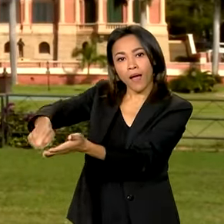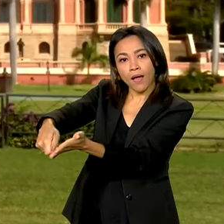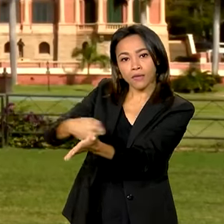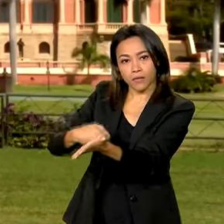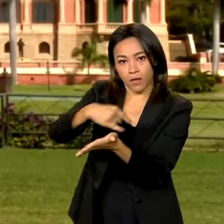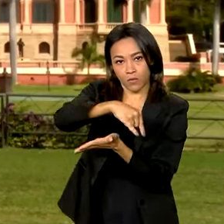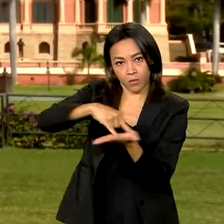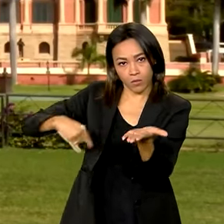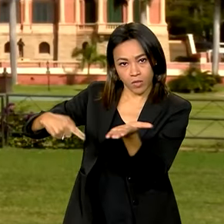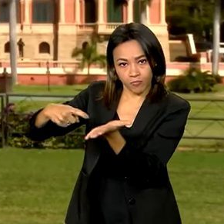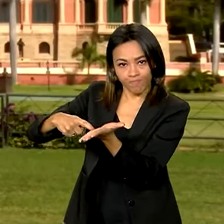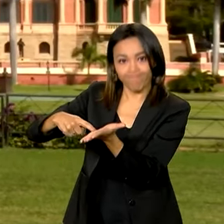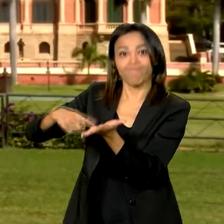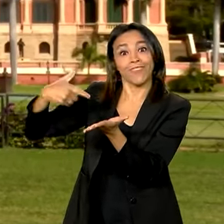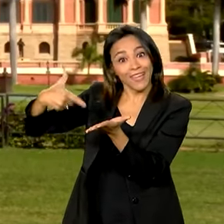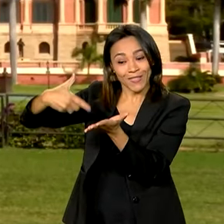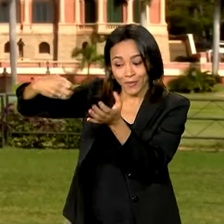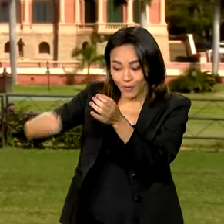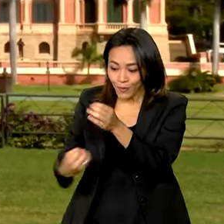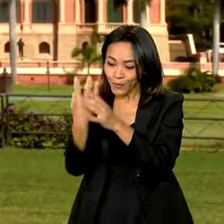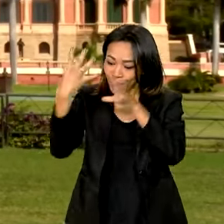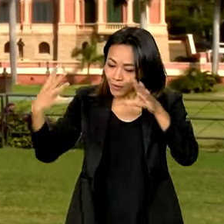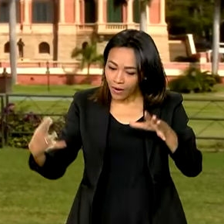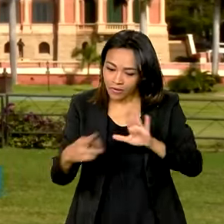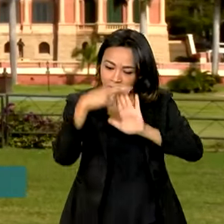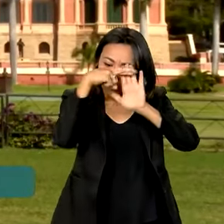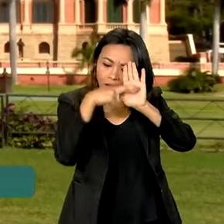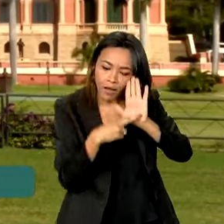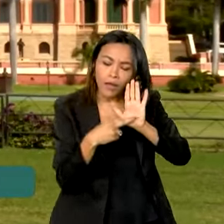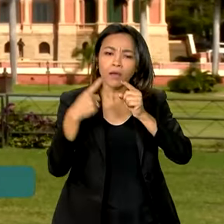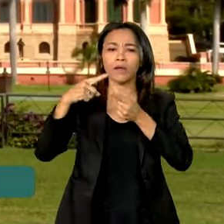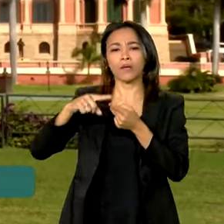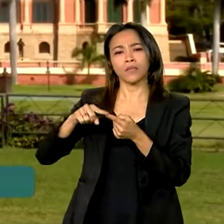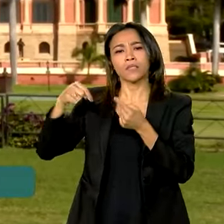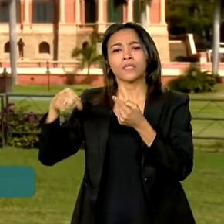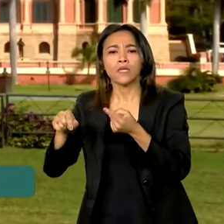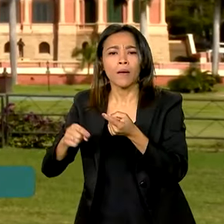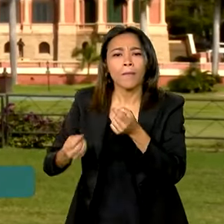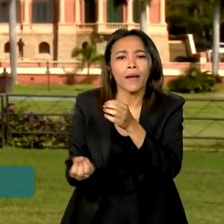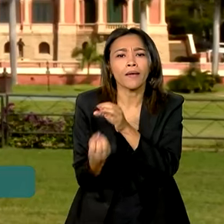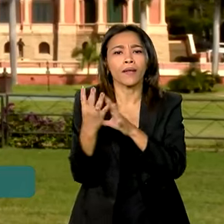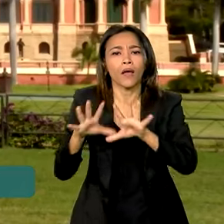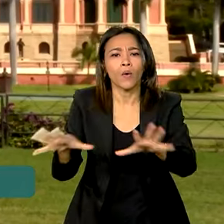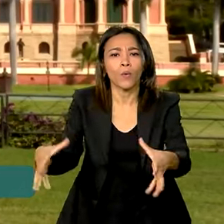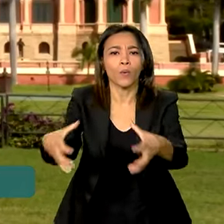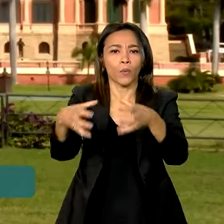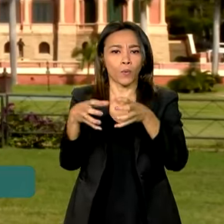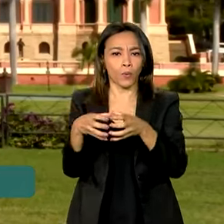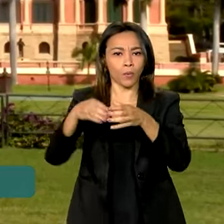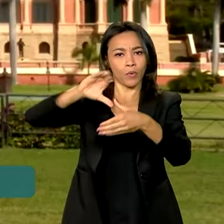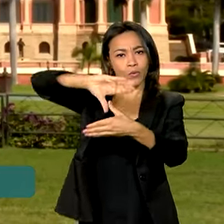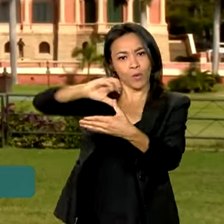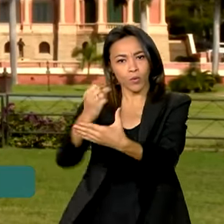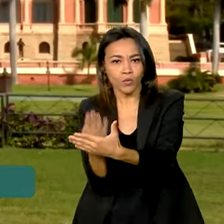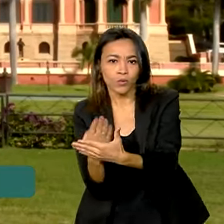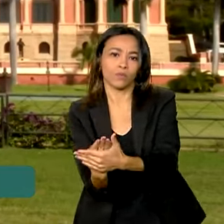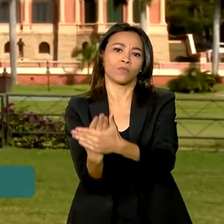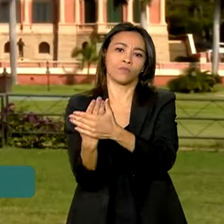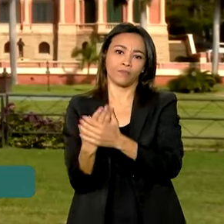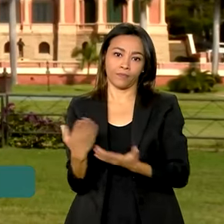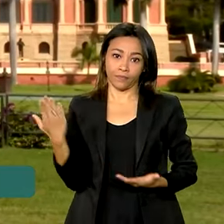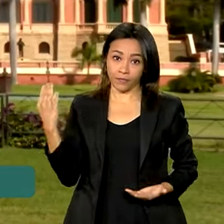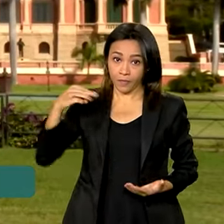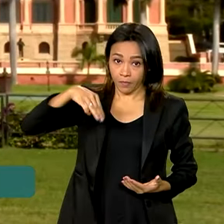Assunção. Assim, nasceram as regras e as condições para a criação do Mercado Comum do Sul, o